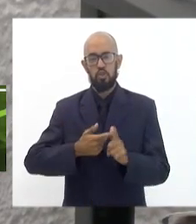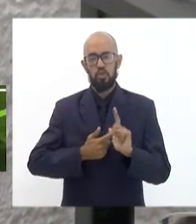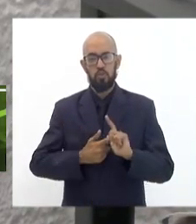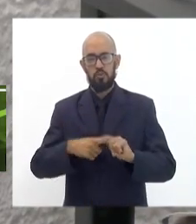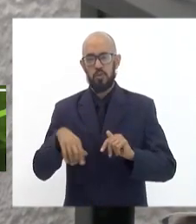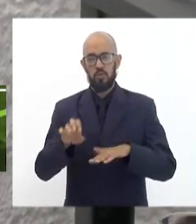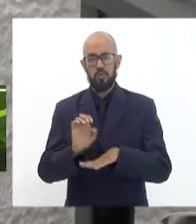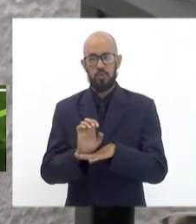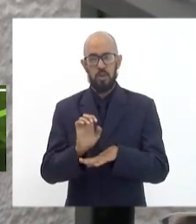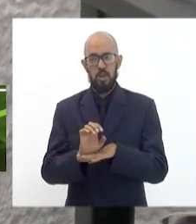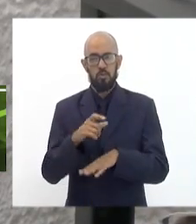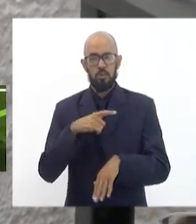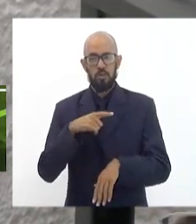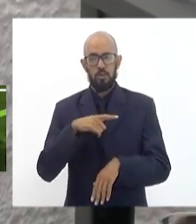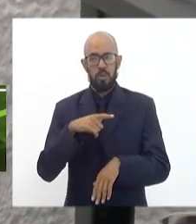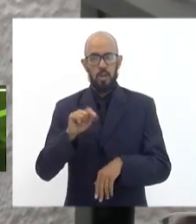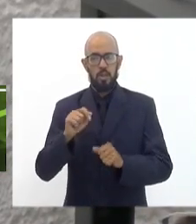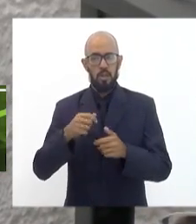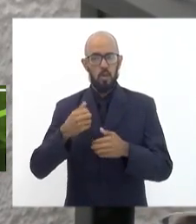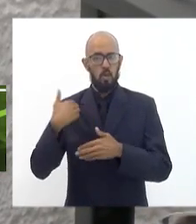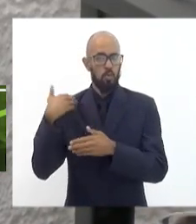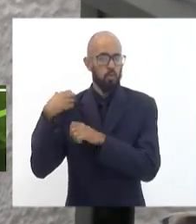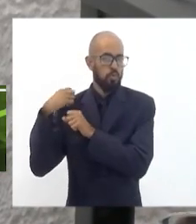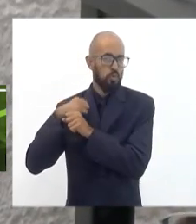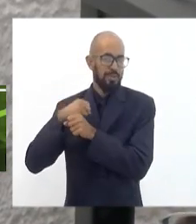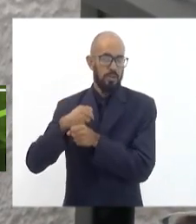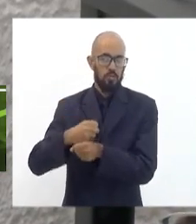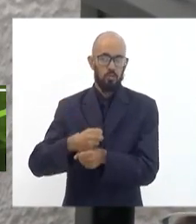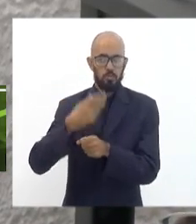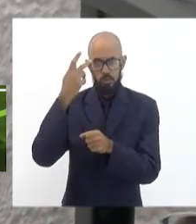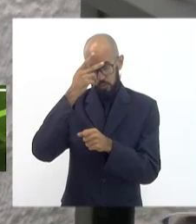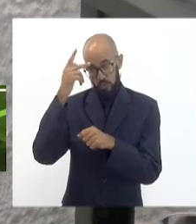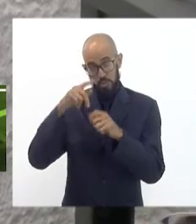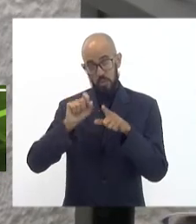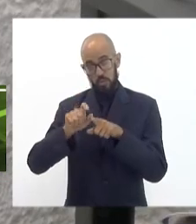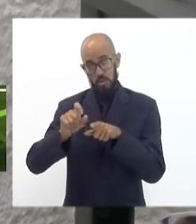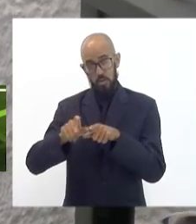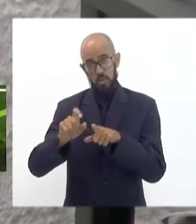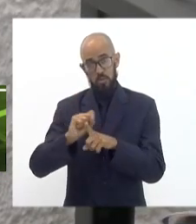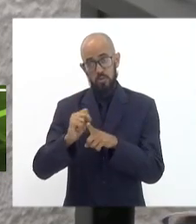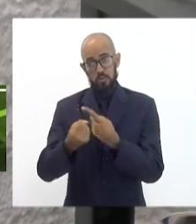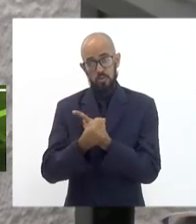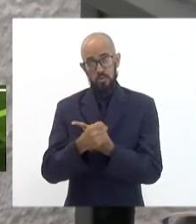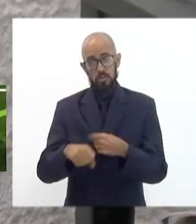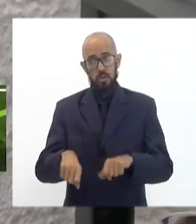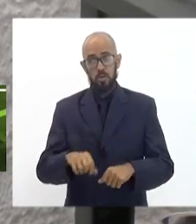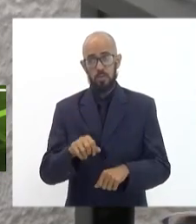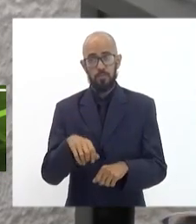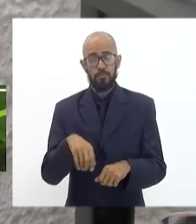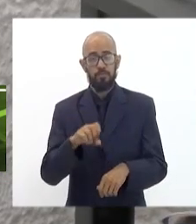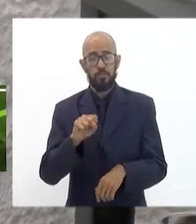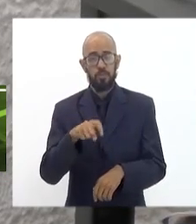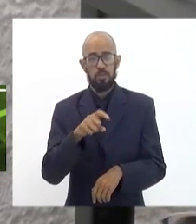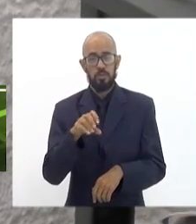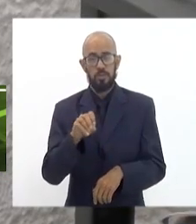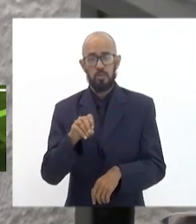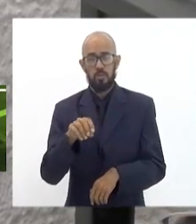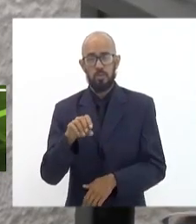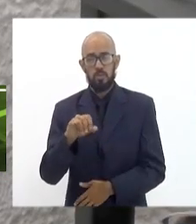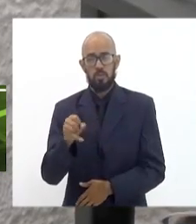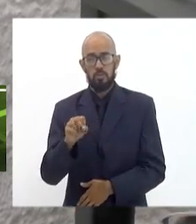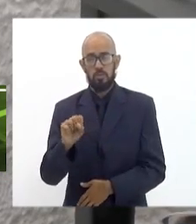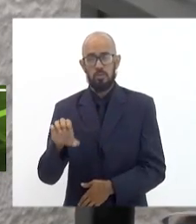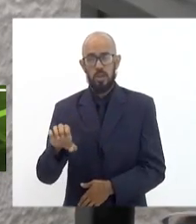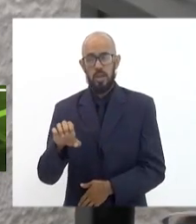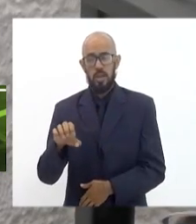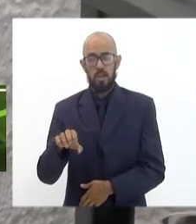Estado tem o longo dos anos gente que tá em aluguel social Casa de São José do Vale do Rio Preto a 80